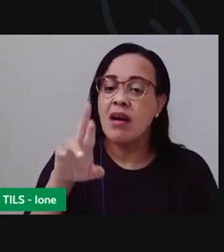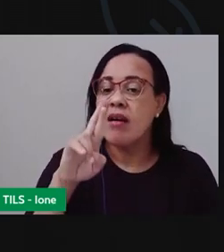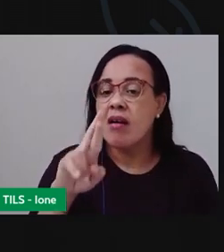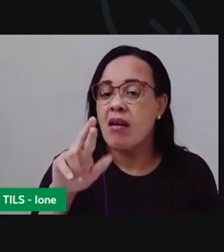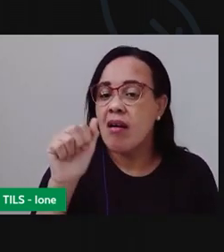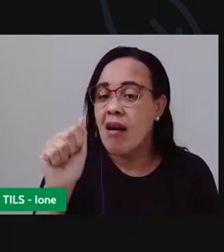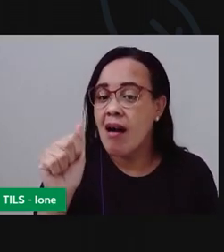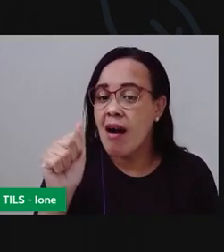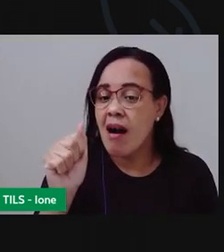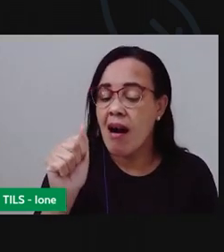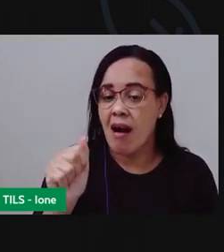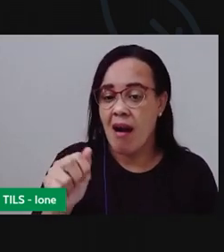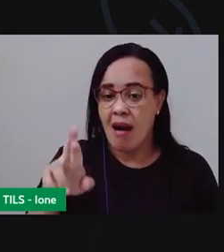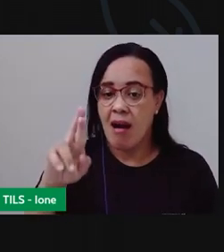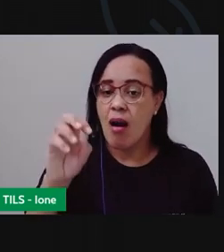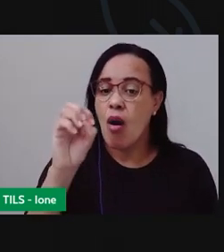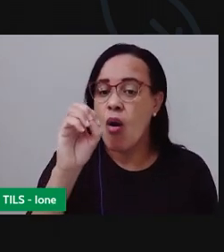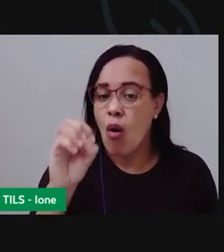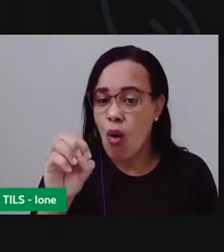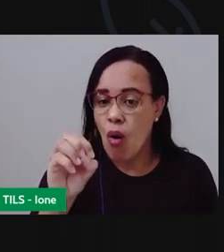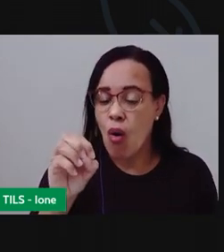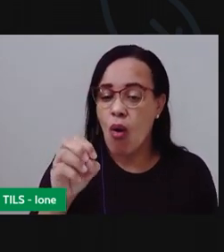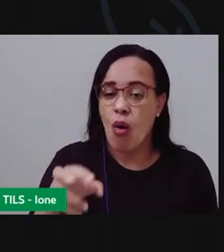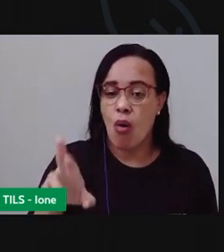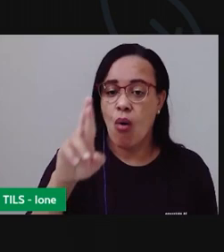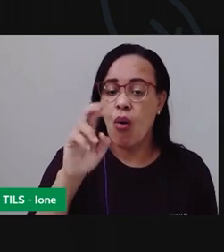Honrar o